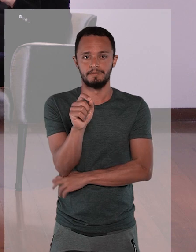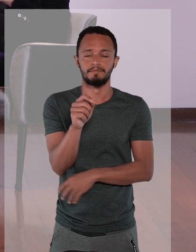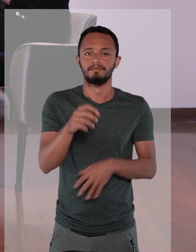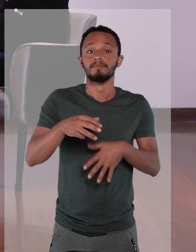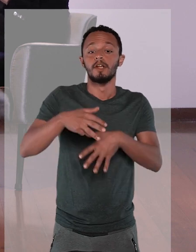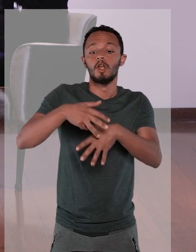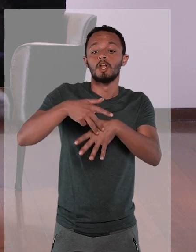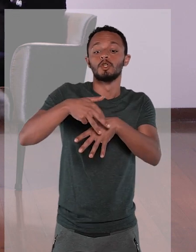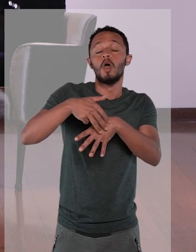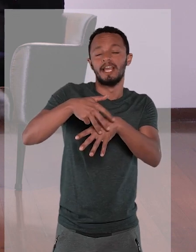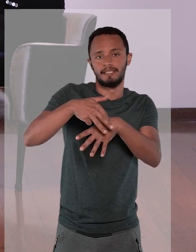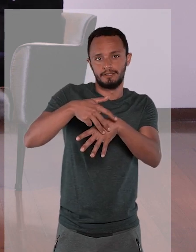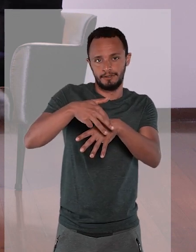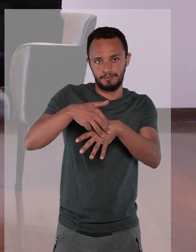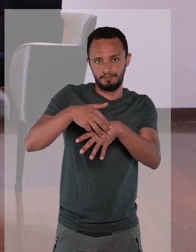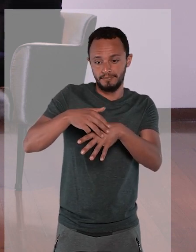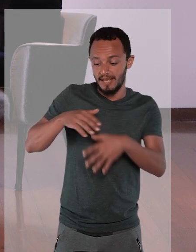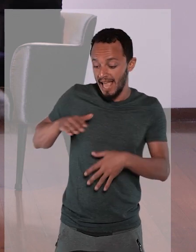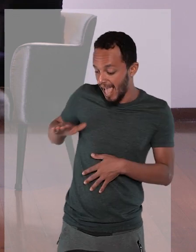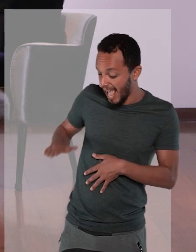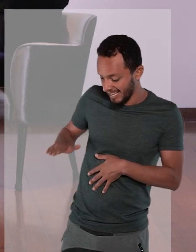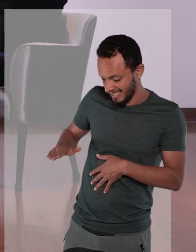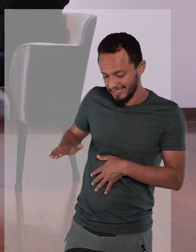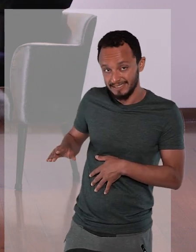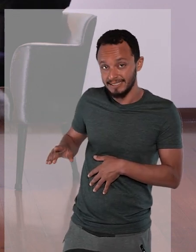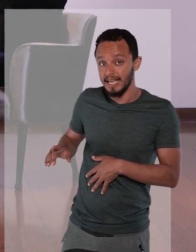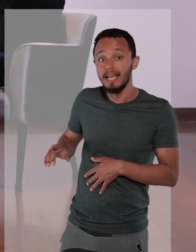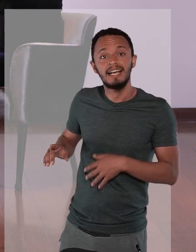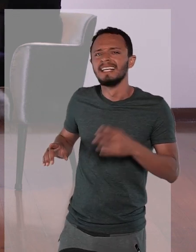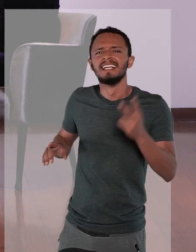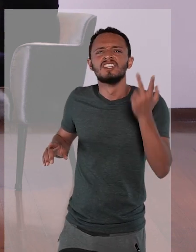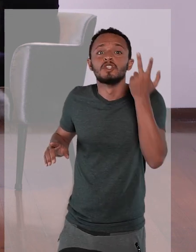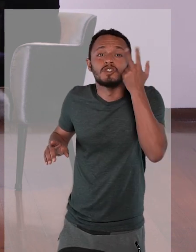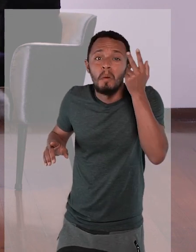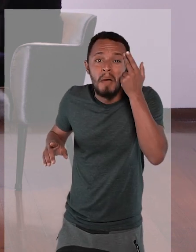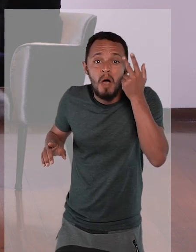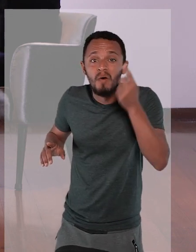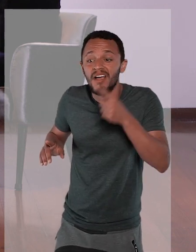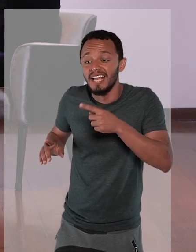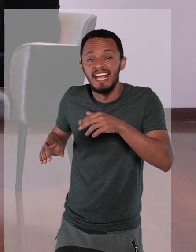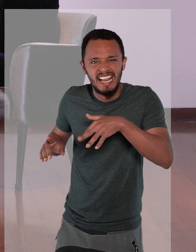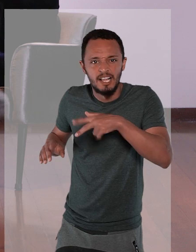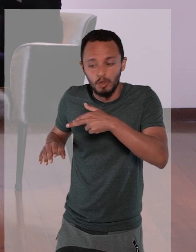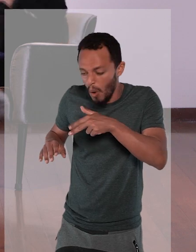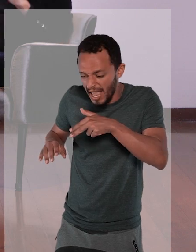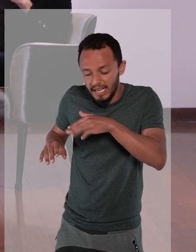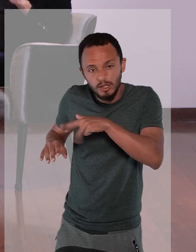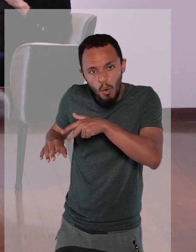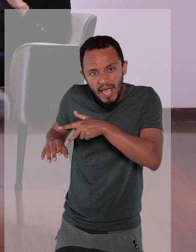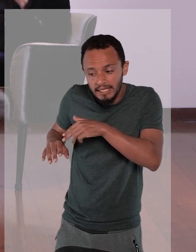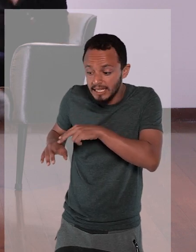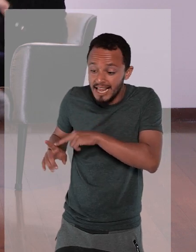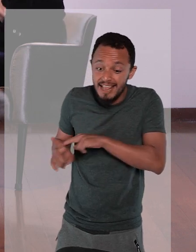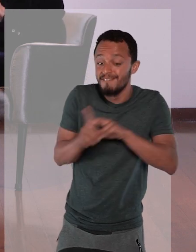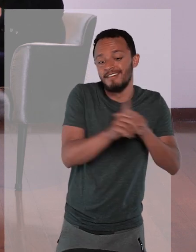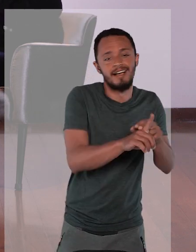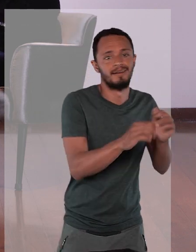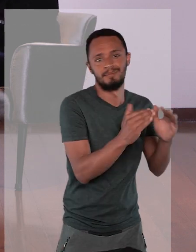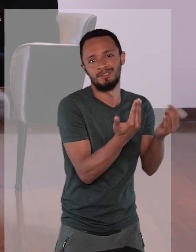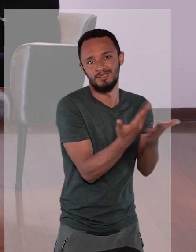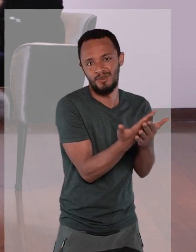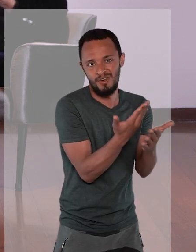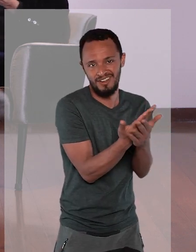Né? Como se aquele menino não pudesse infectar outro que tem um avô que vai ter uma influenza grave e vai morrer. Ou seja,